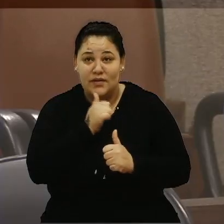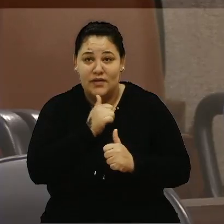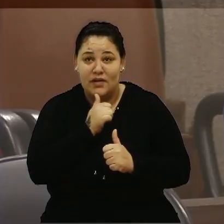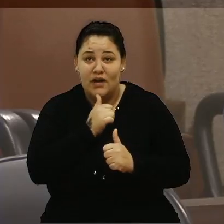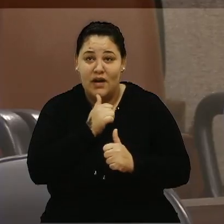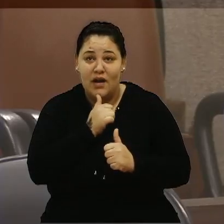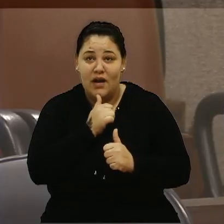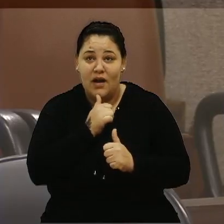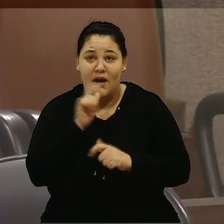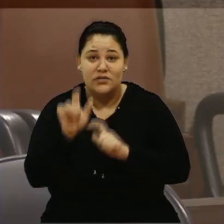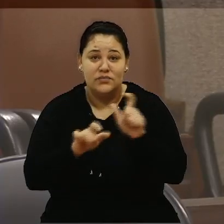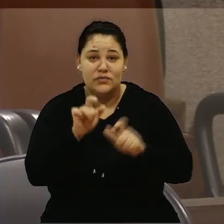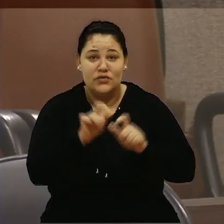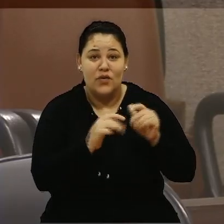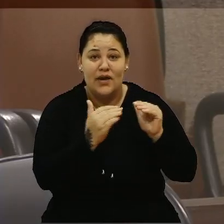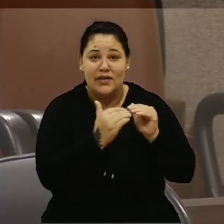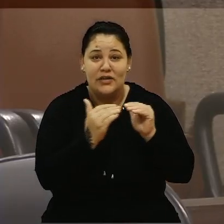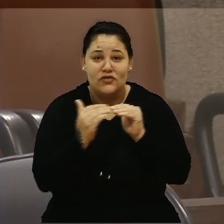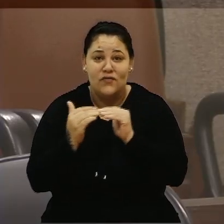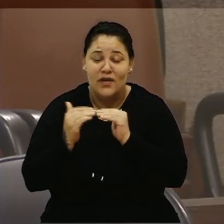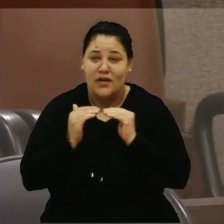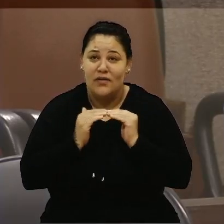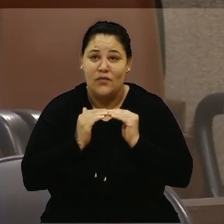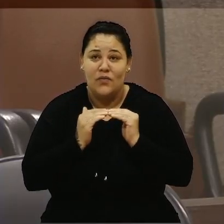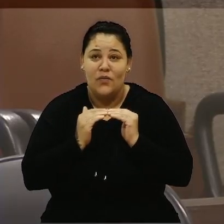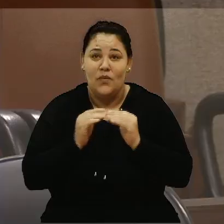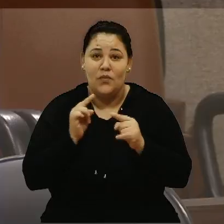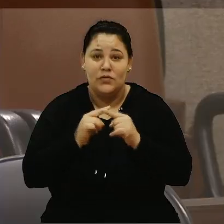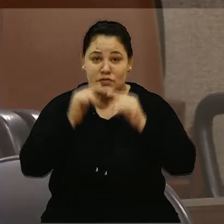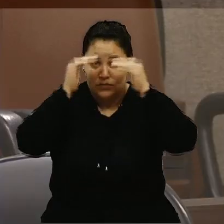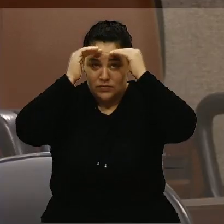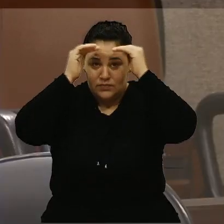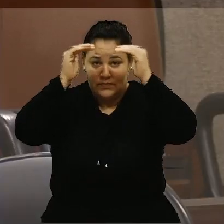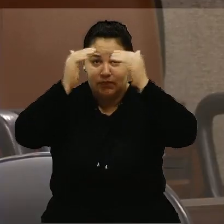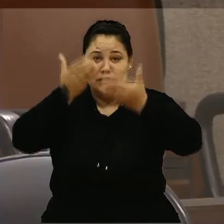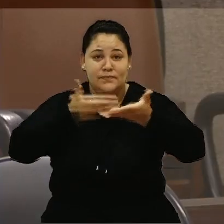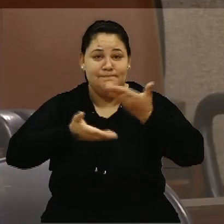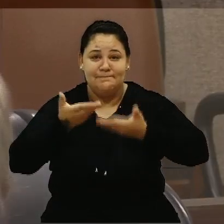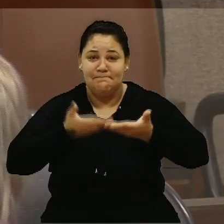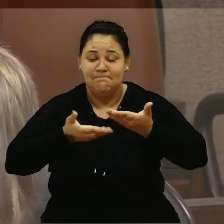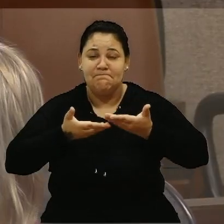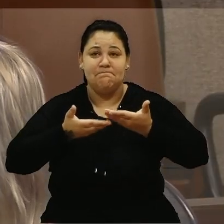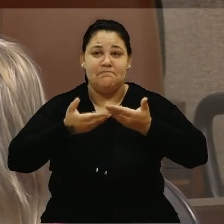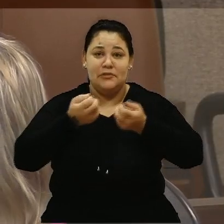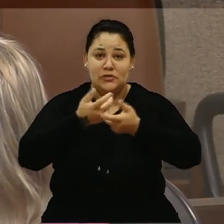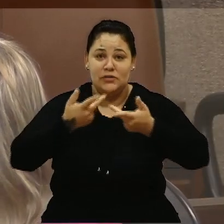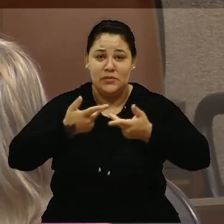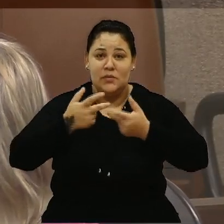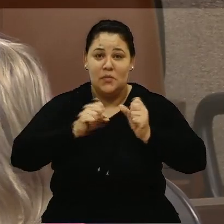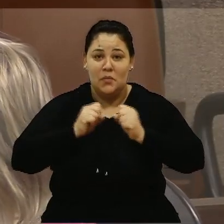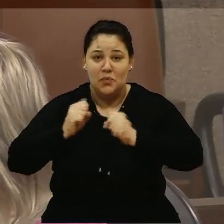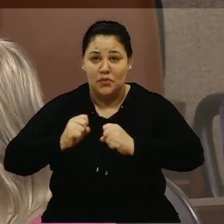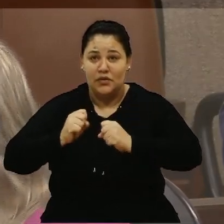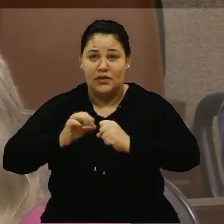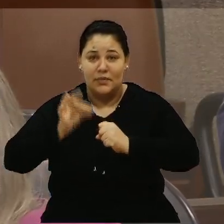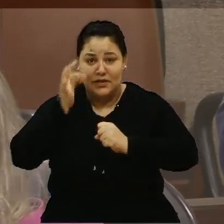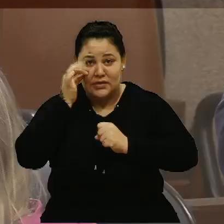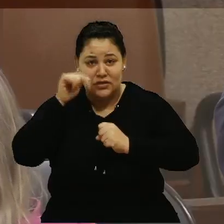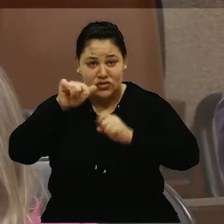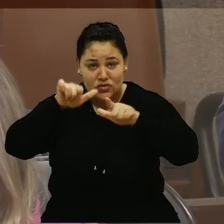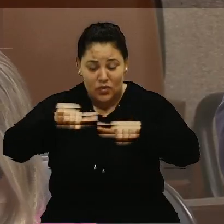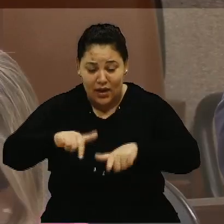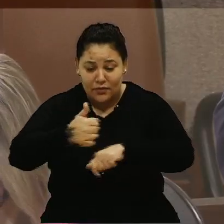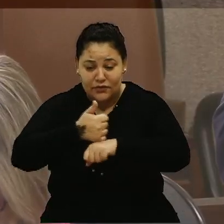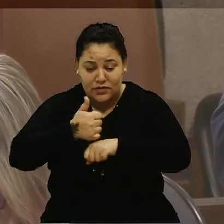como elas desejam estar. Se estão cumprindo as prerrogativas para poder estar naquele lugar, as pessoas têm que estar